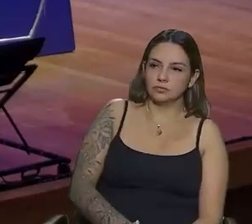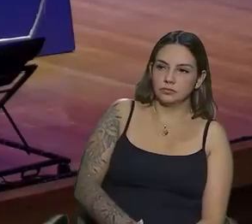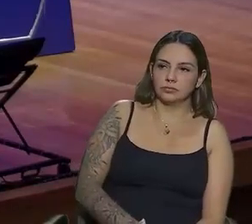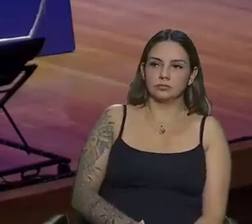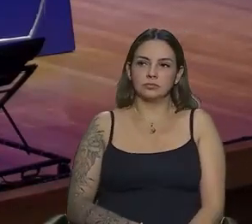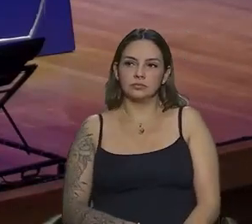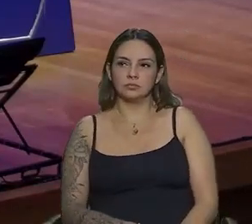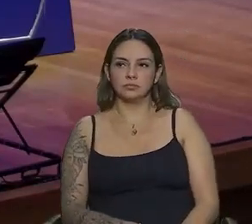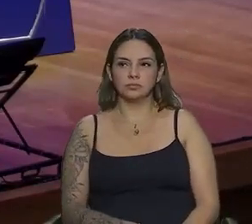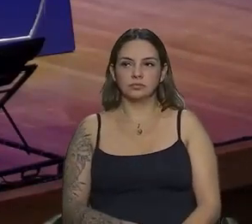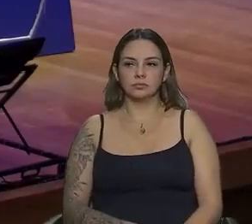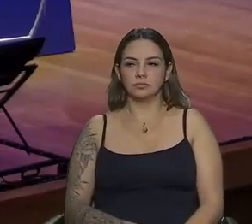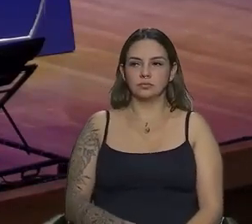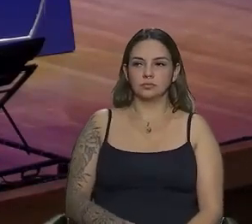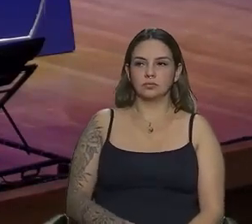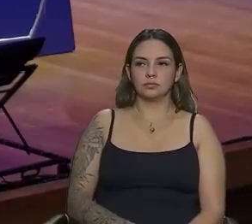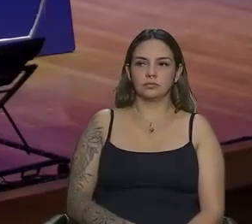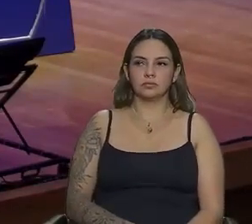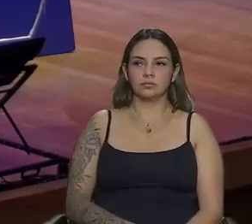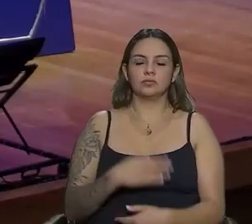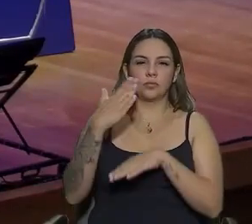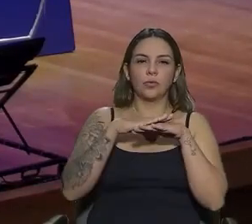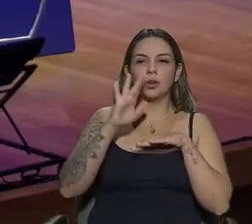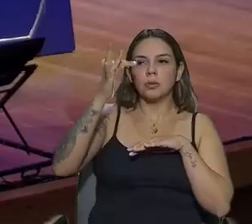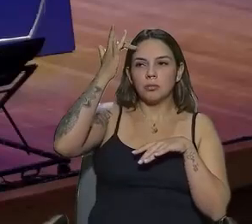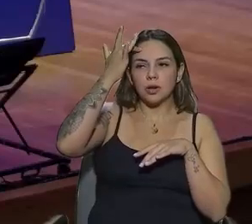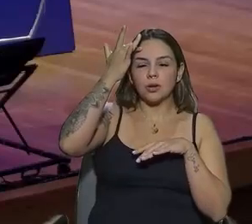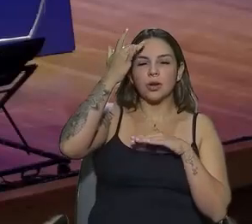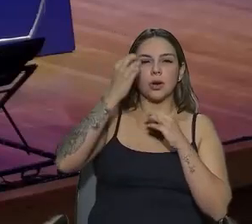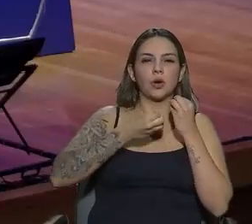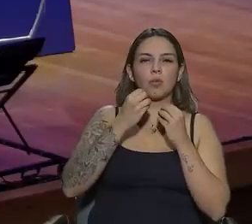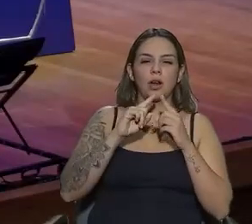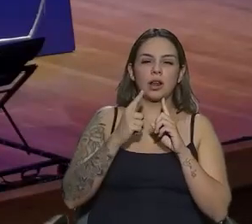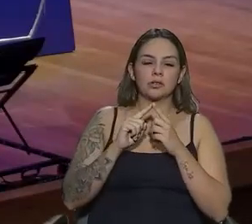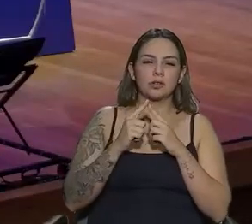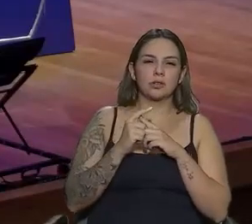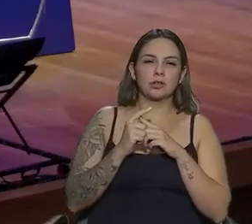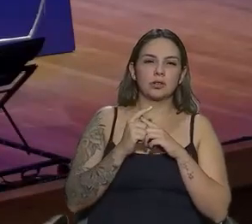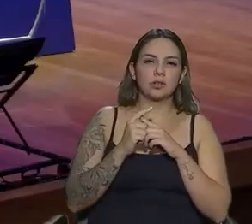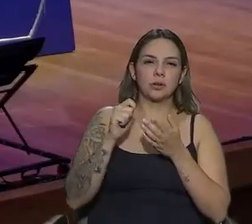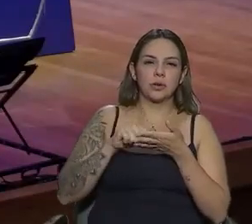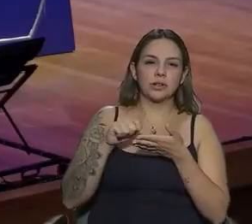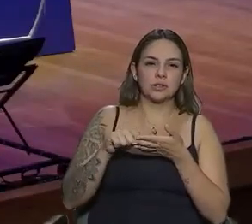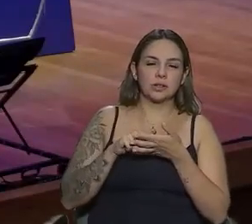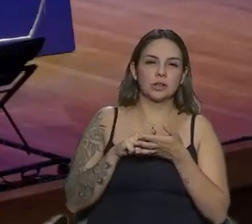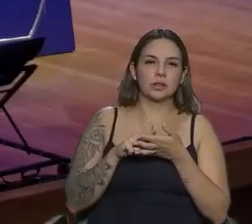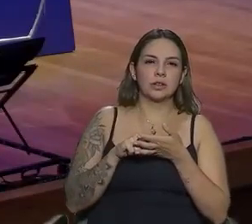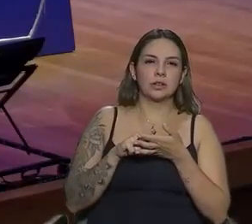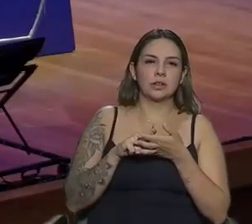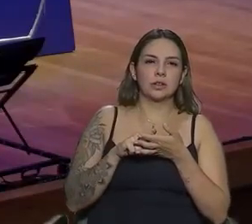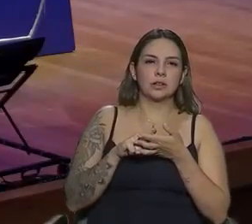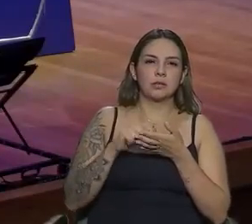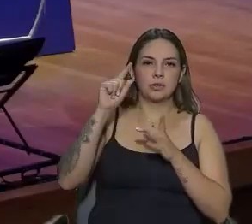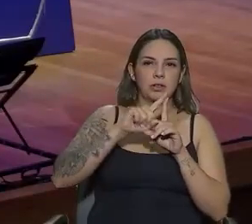Ontem a gente conversou um pouco sobre a memória e como isso se relaciona com a escrita, né?